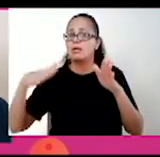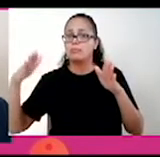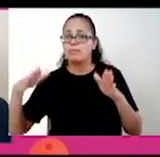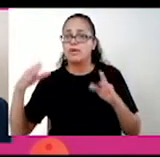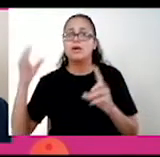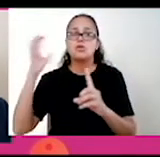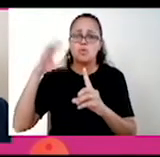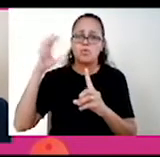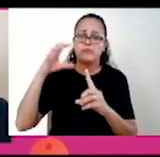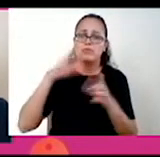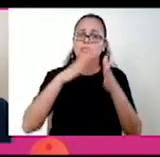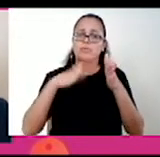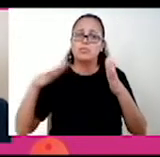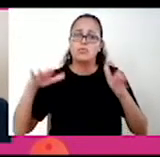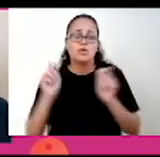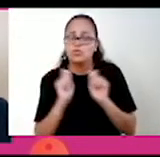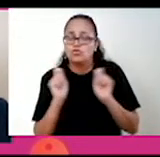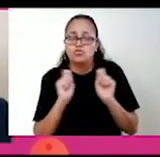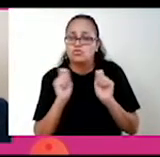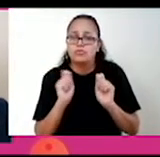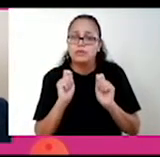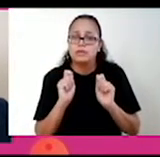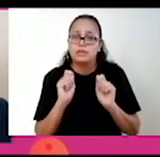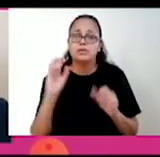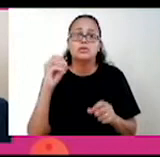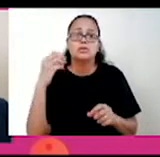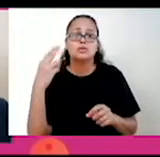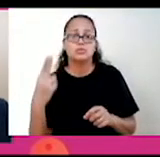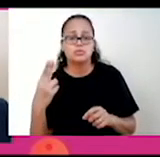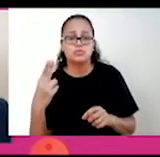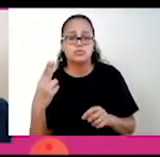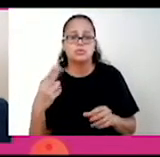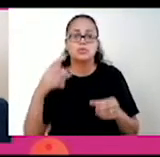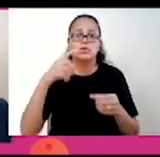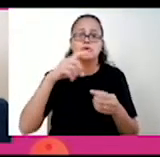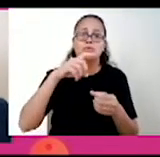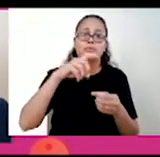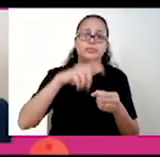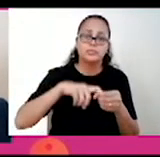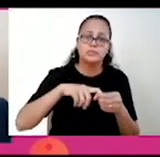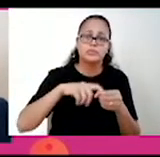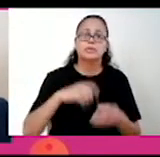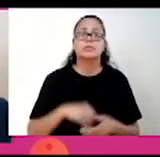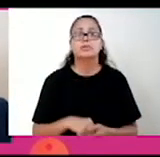Com influência das correntes marítimas frias ou em áreas interiores, como é aqui no caso da Argentina, olha só.